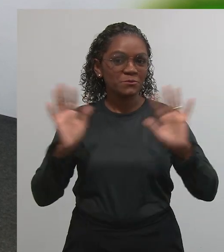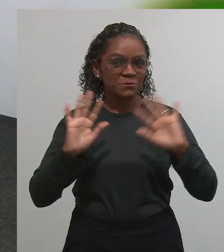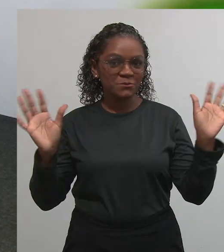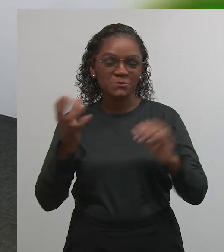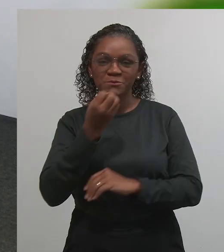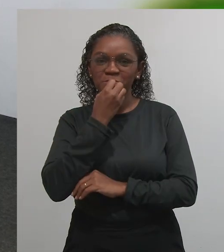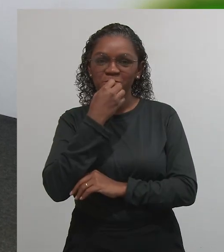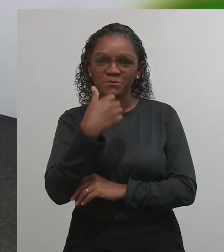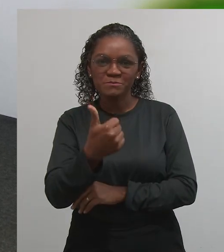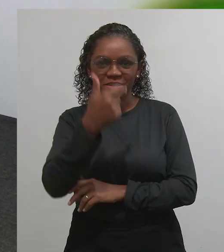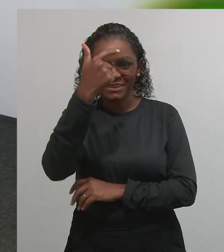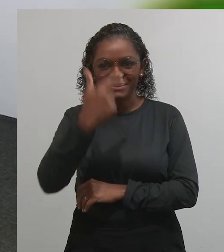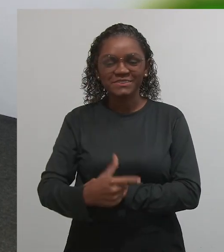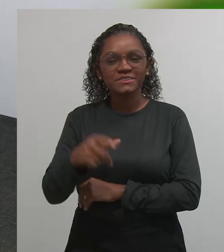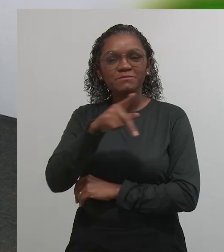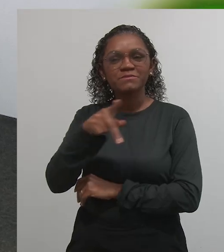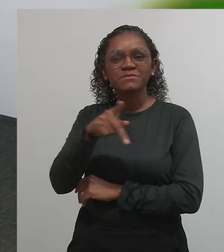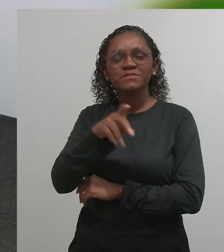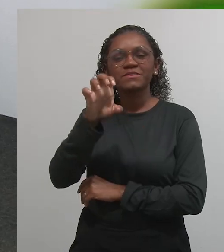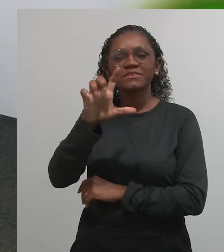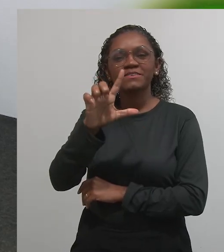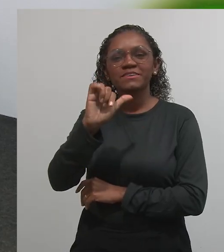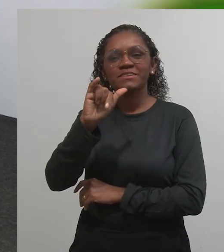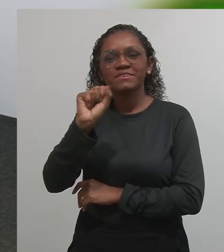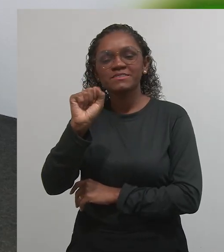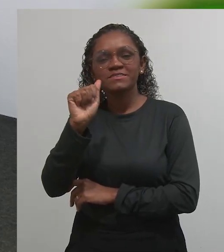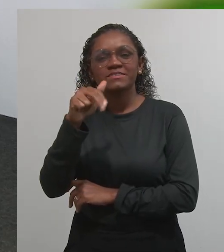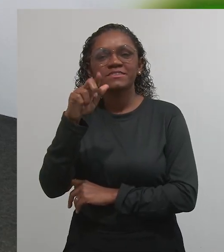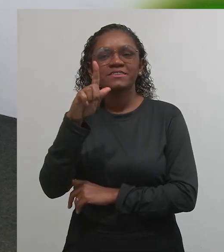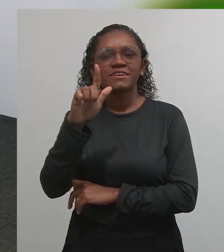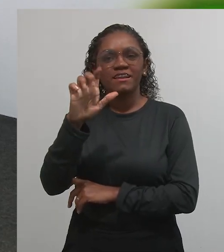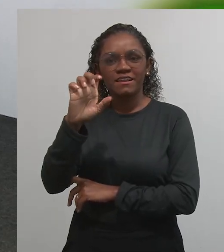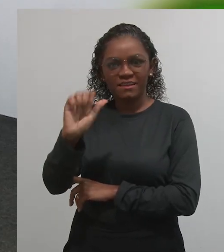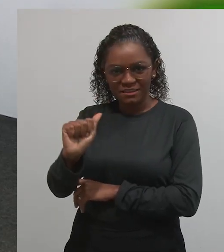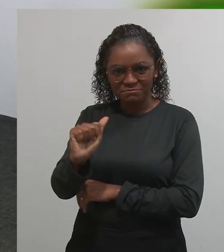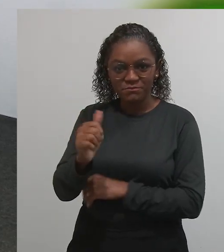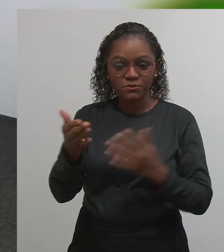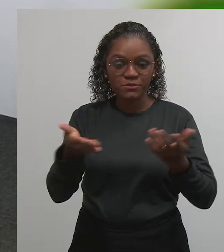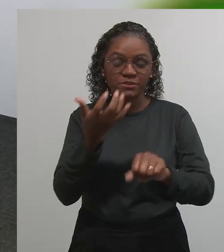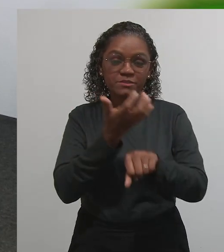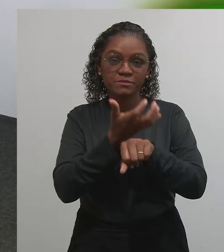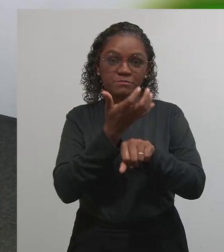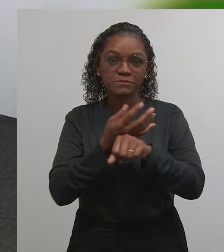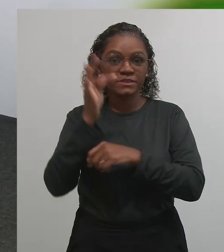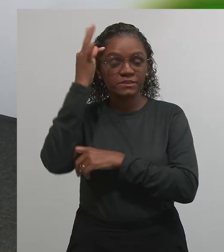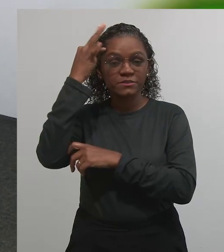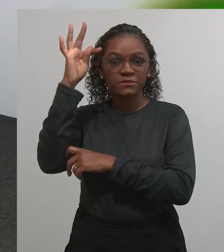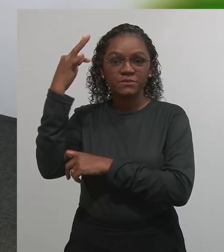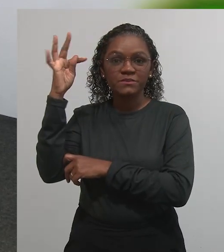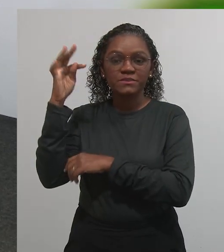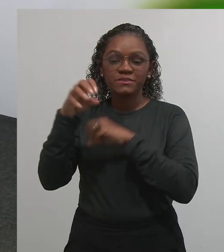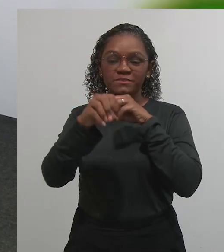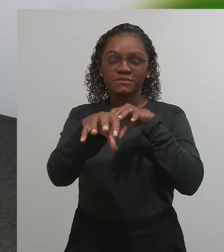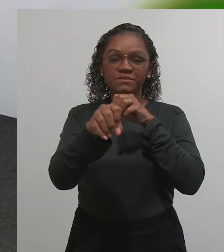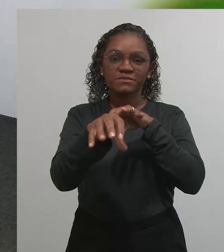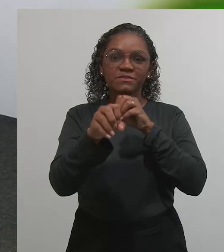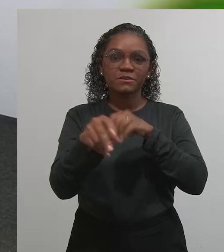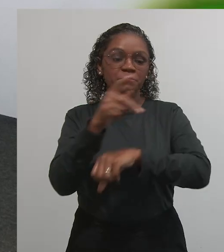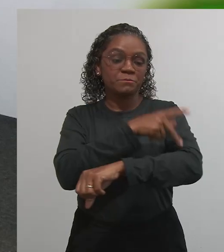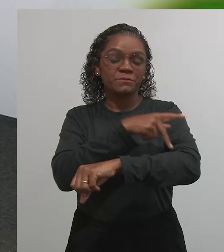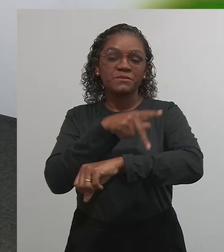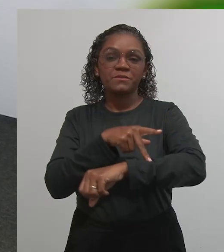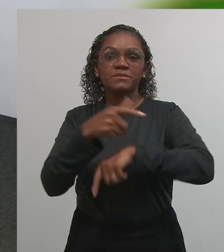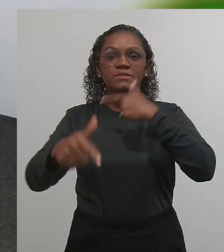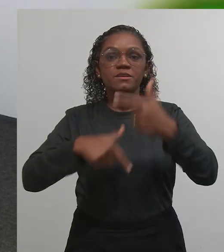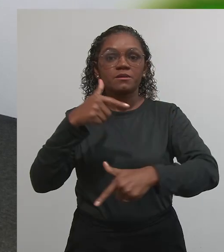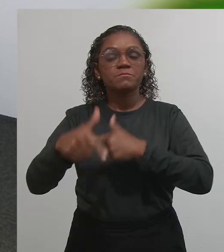Olá, tudo bem? Eu sou a professora Elisângela e essa é a disciplina Teorias Educacionais, Pedagógica, Trabalho